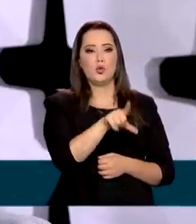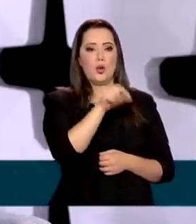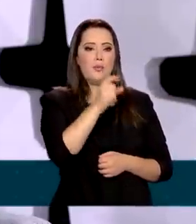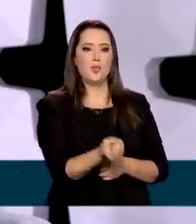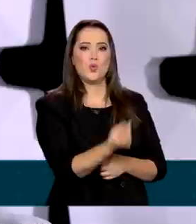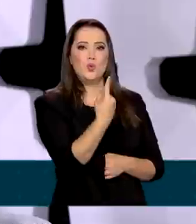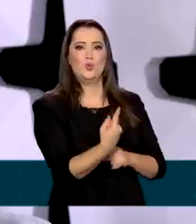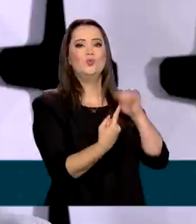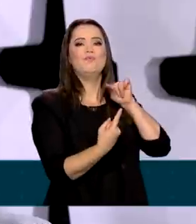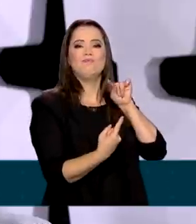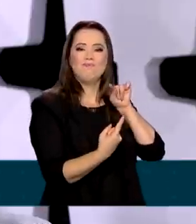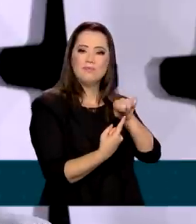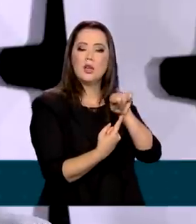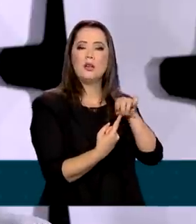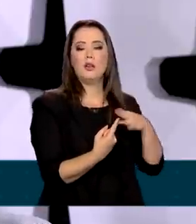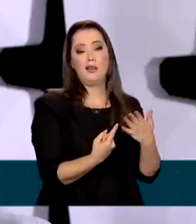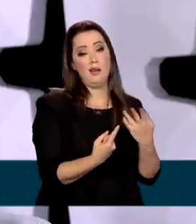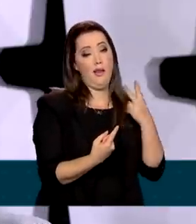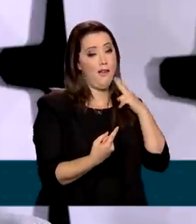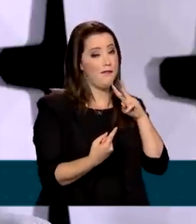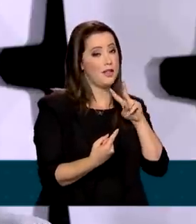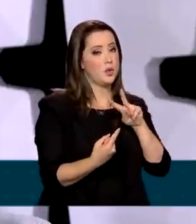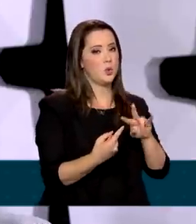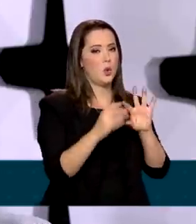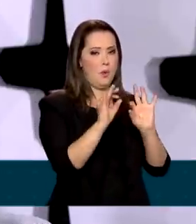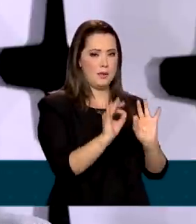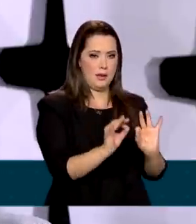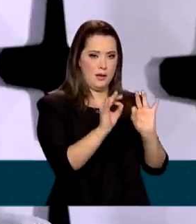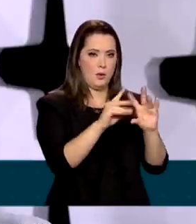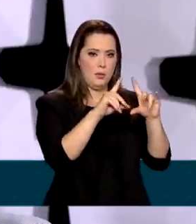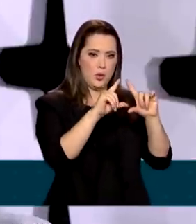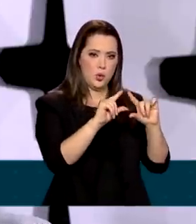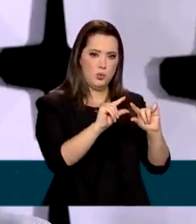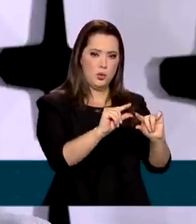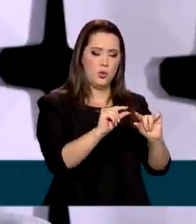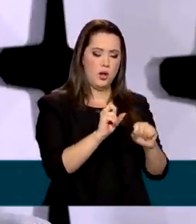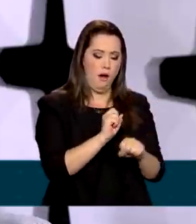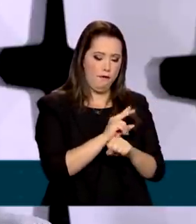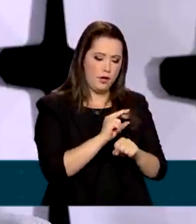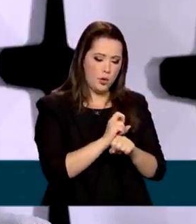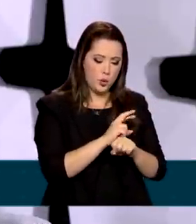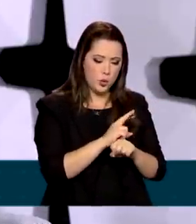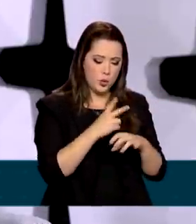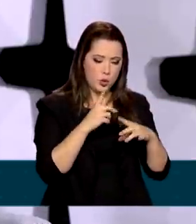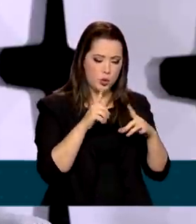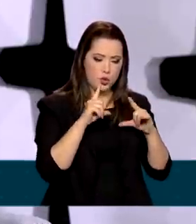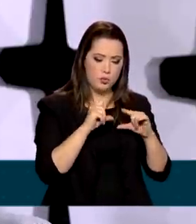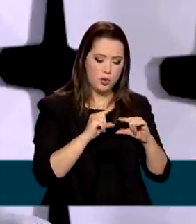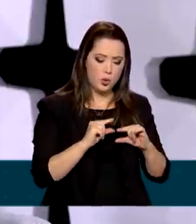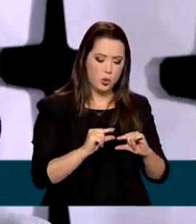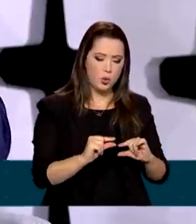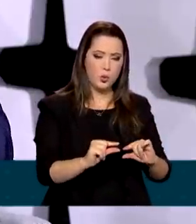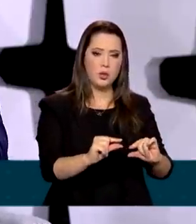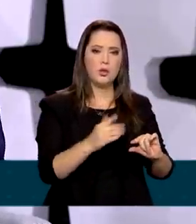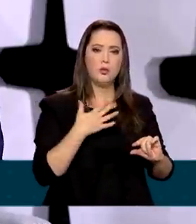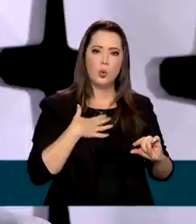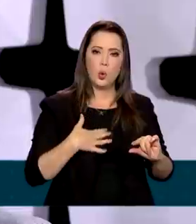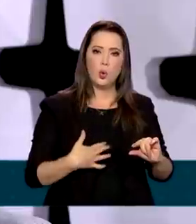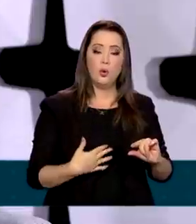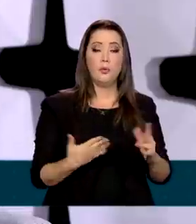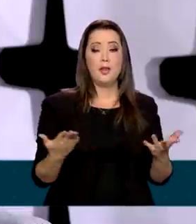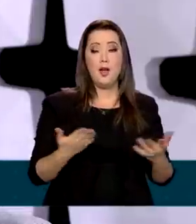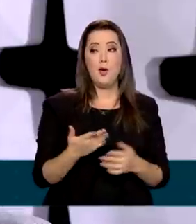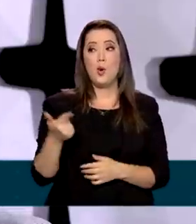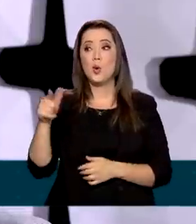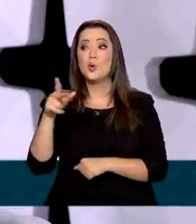considerado adequado para a redução da carga viral, foi publicado em revista internacional e agora os outros países estão